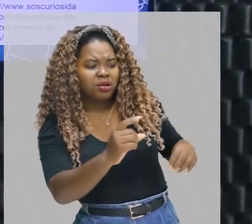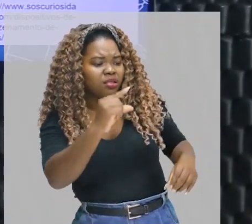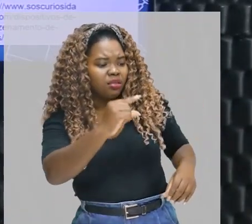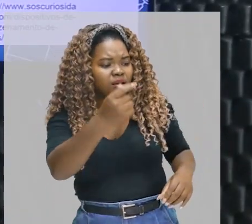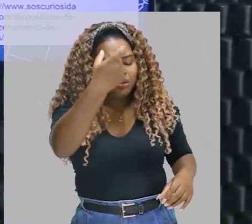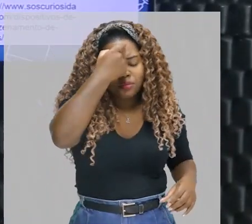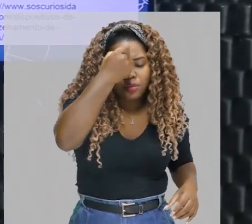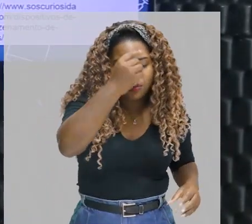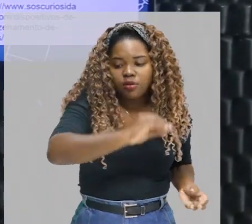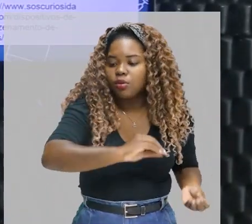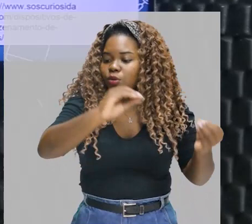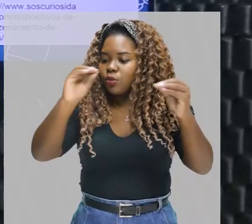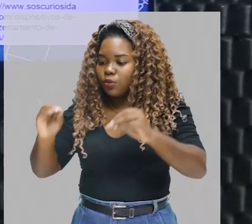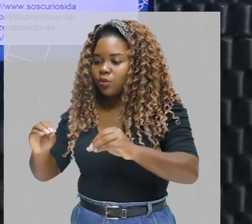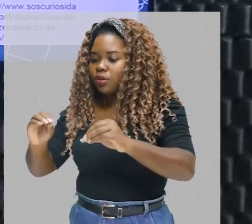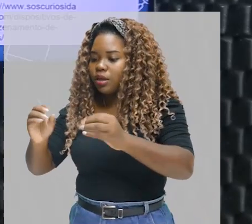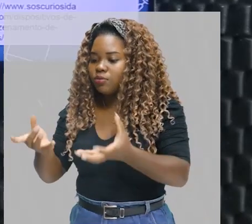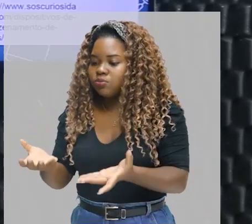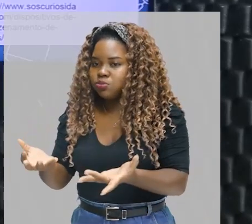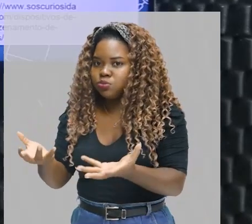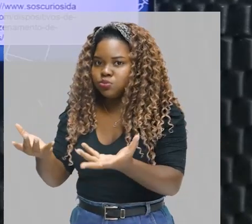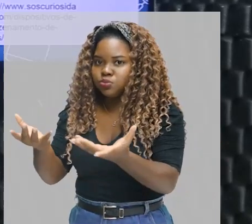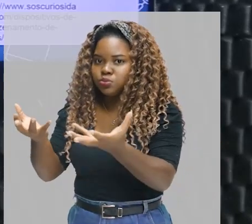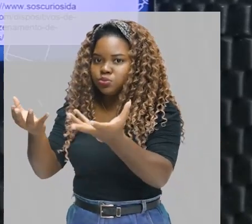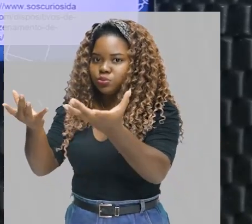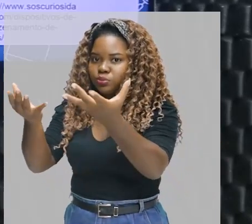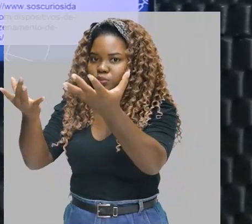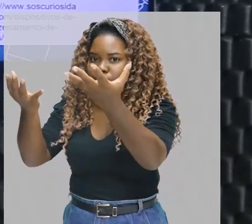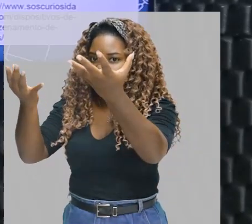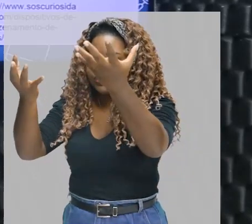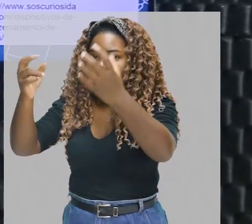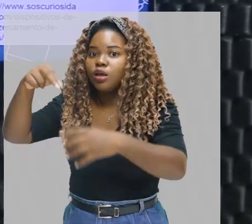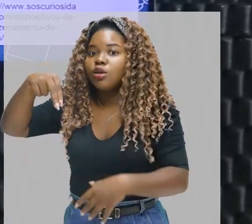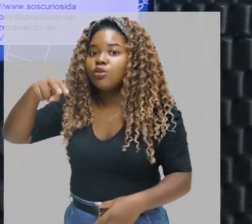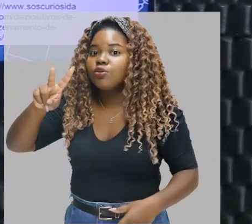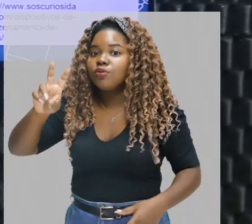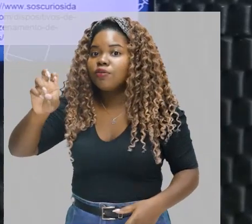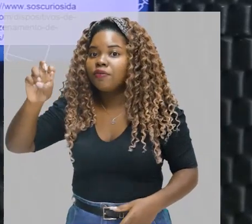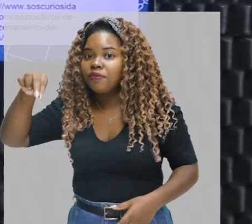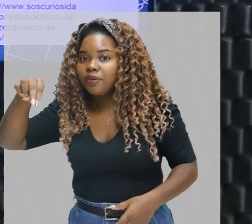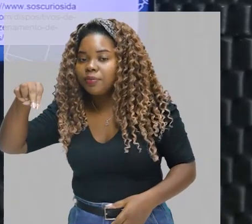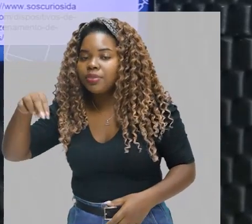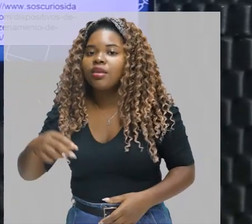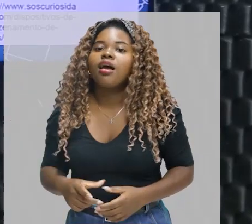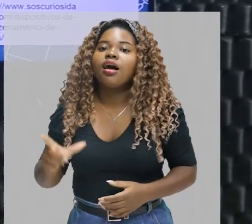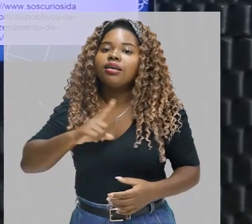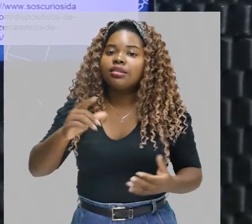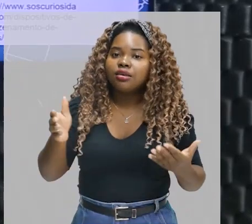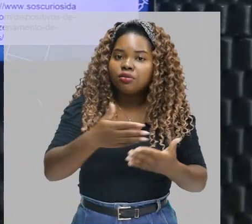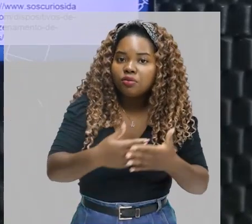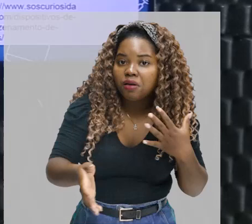pode jogar para a nuvem, né? E ter acesso de qualquer aparelho. Certo?